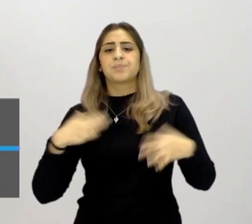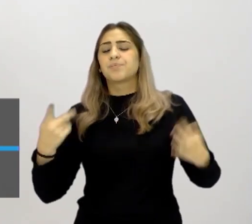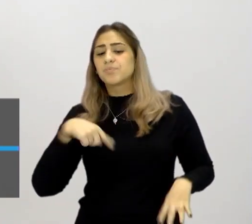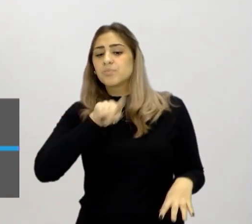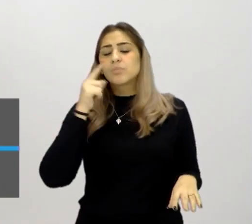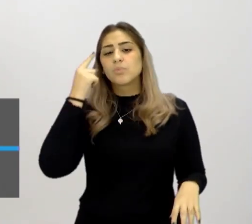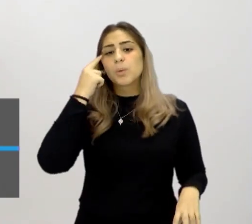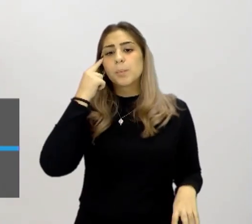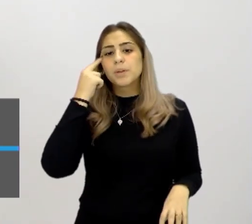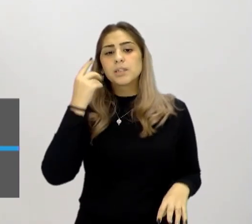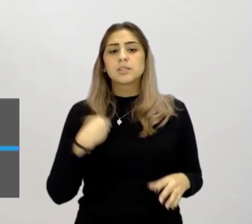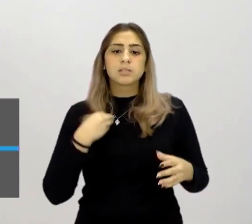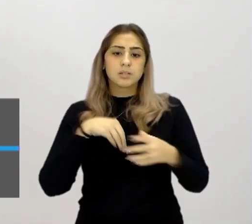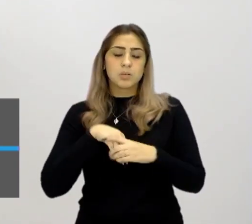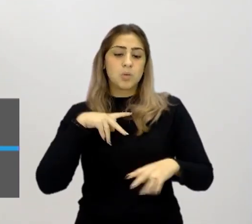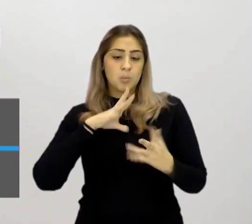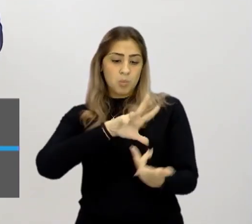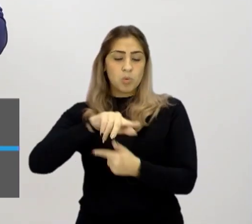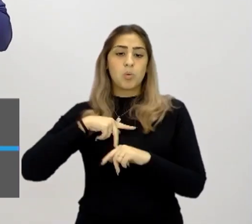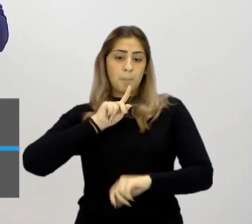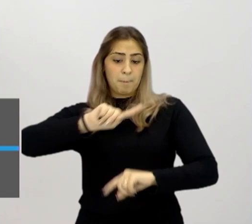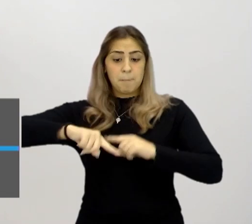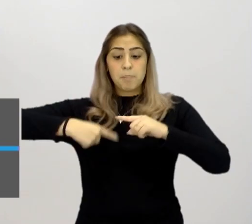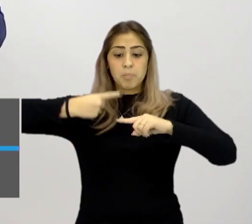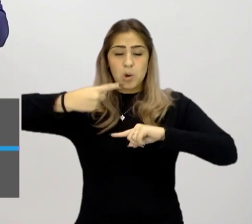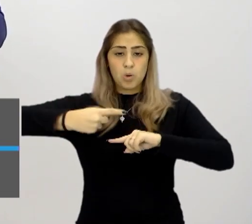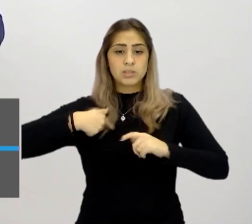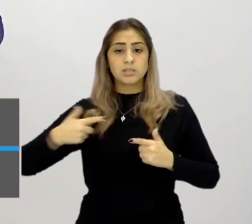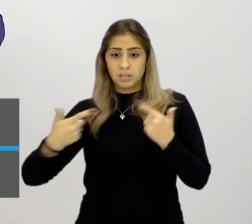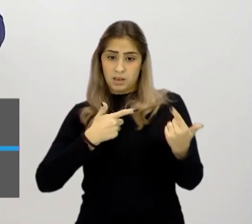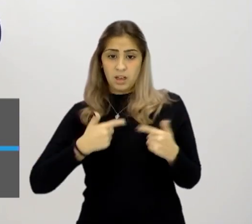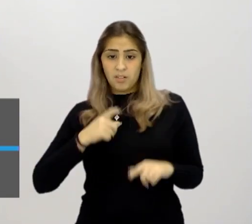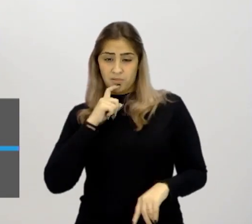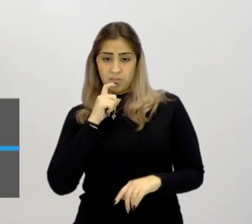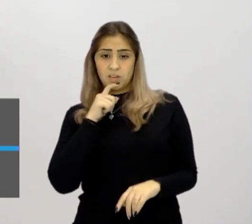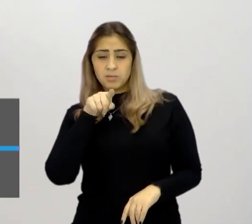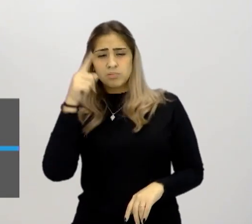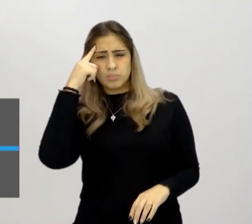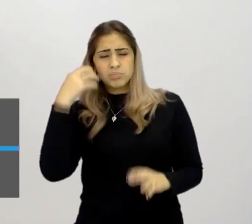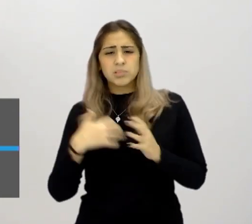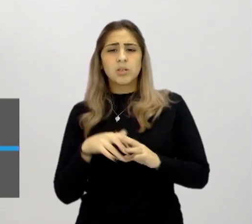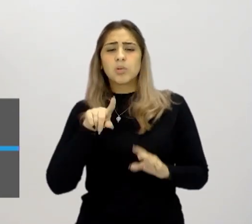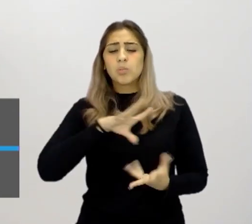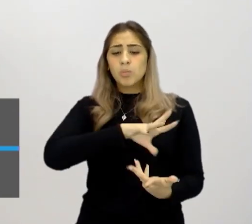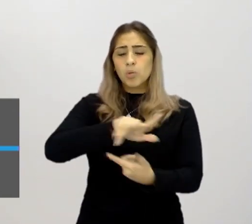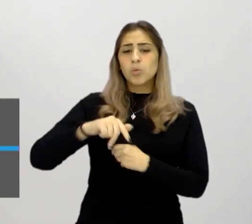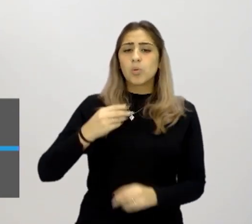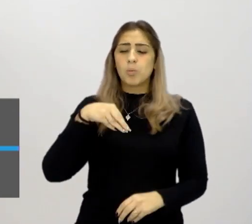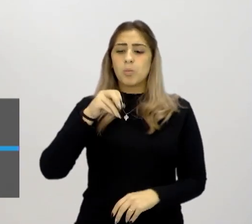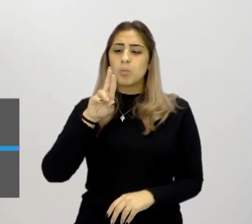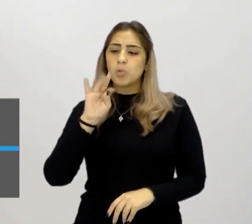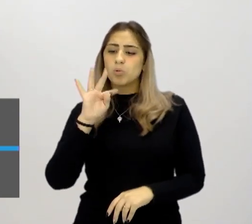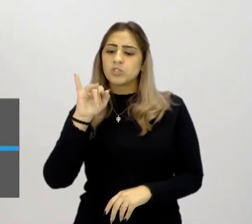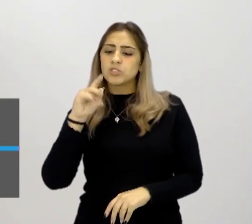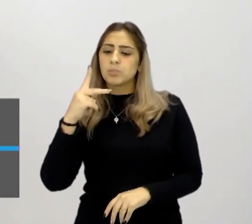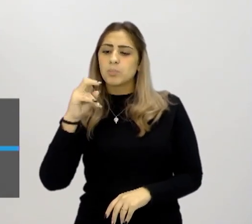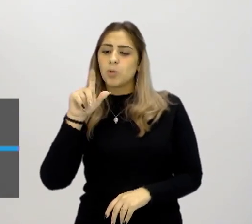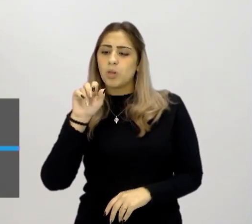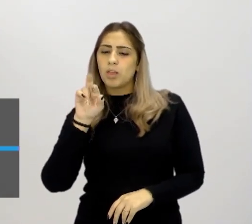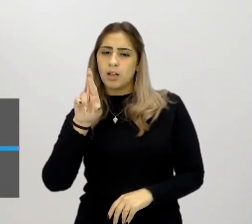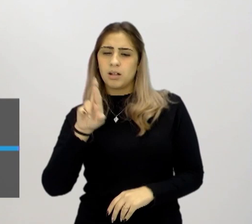pensar aqui no mundo pós-Guerra Fria, a gente vai pensar que é um mundo multipolar, porque a gente não tem mais